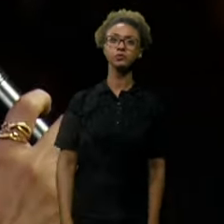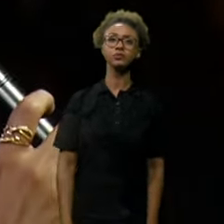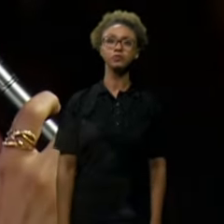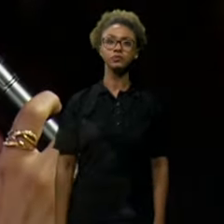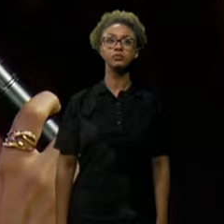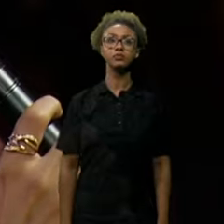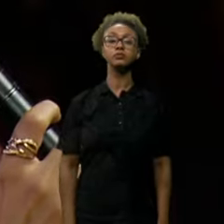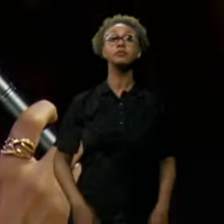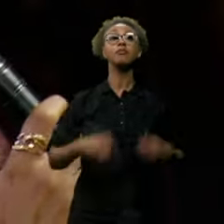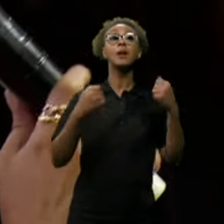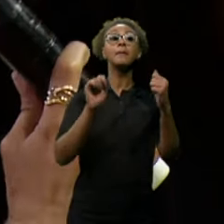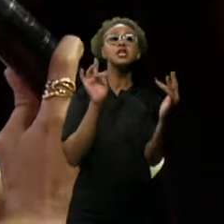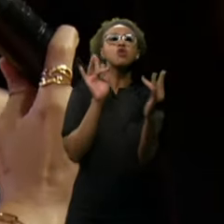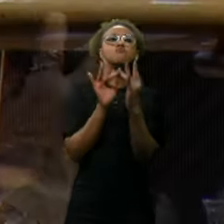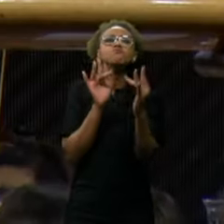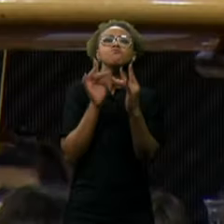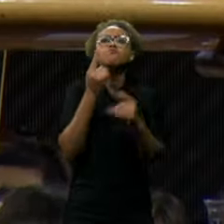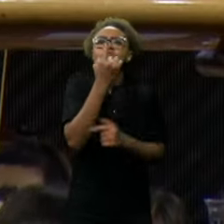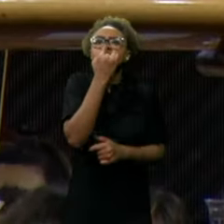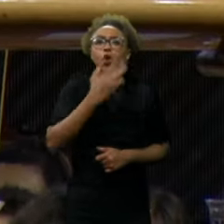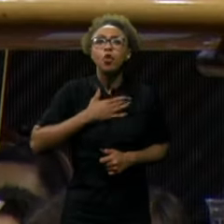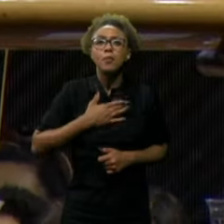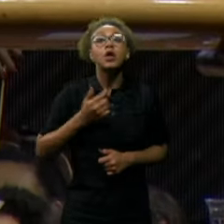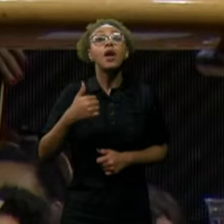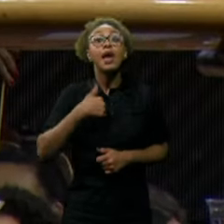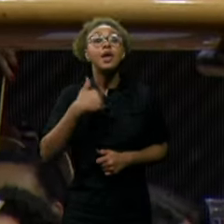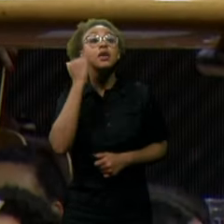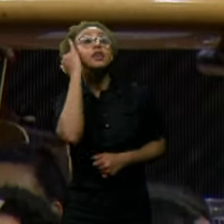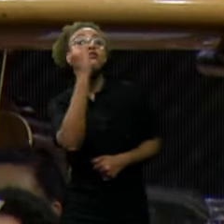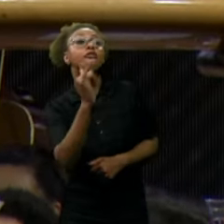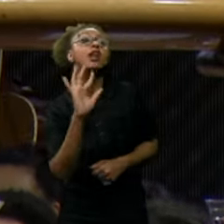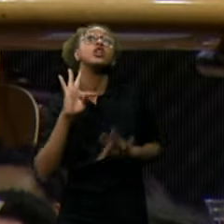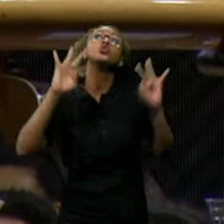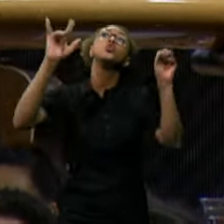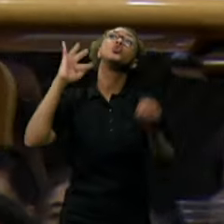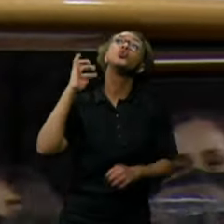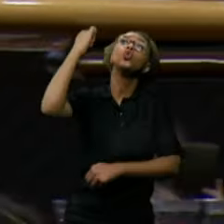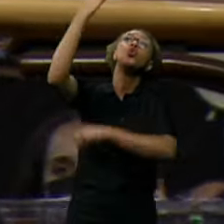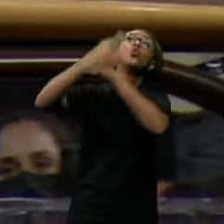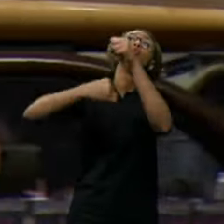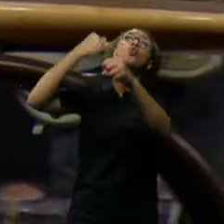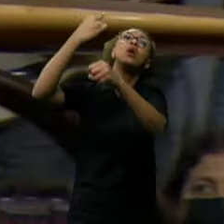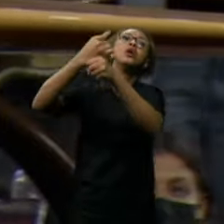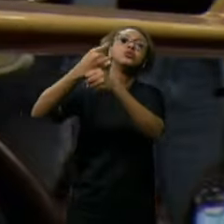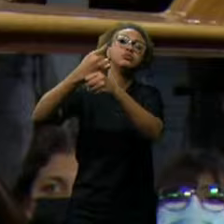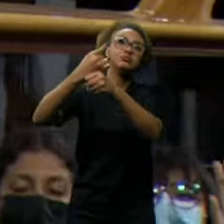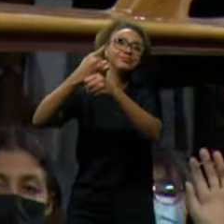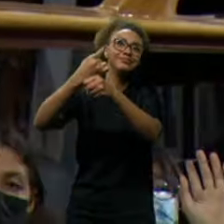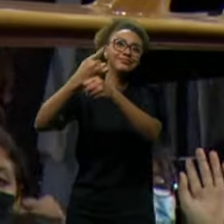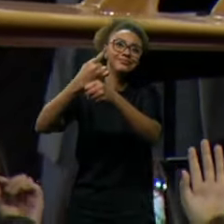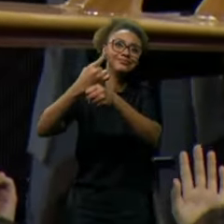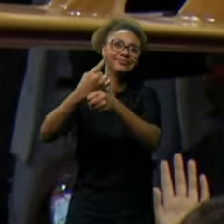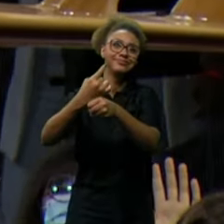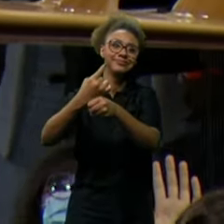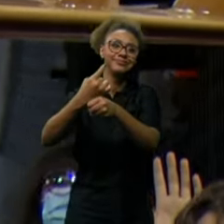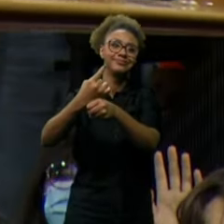é Estreita comigo que eu vou te colocar à frente de tudo o que vai acontecer um ano antes